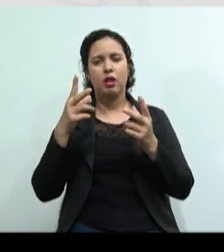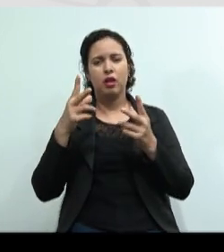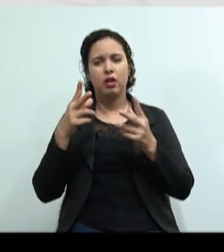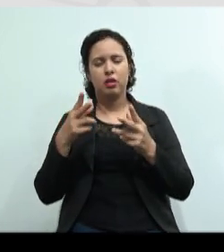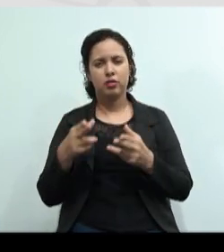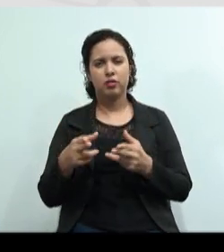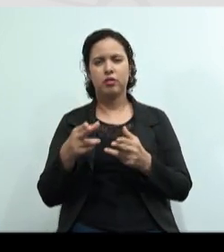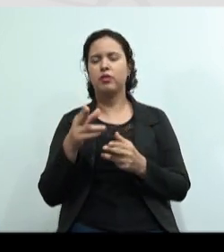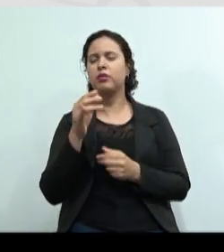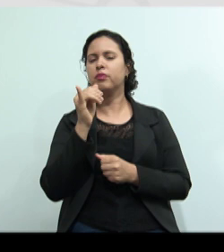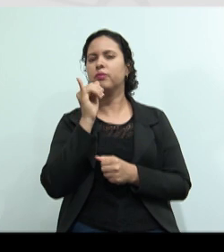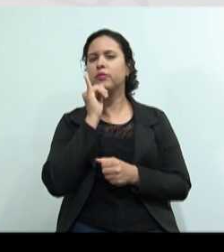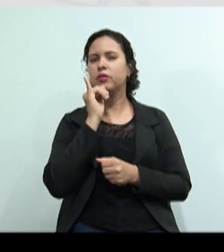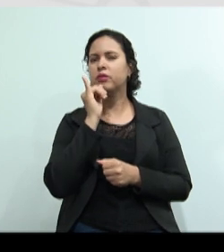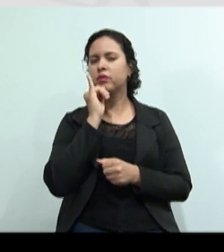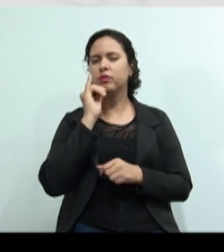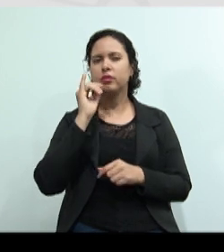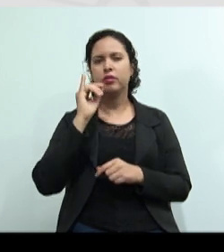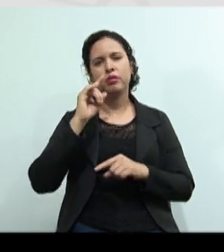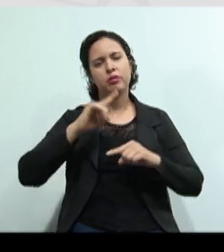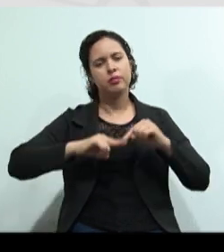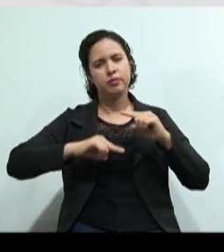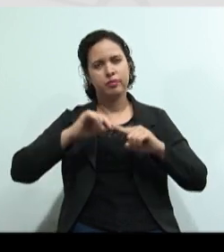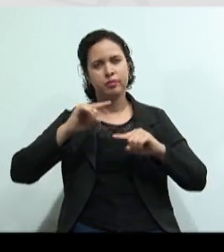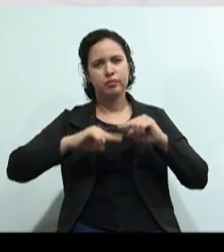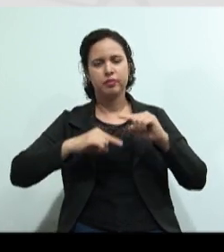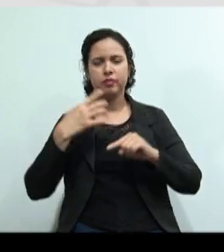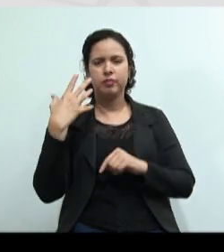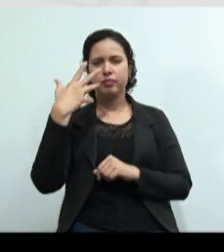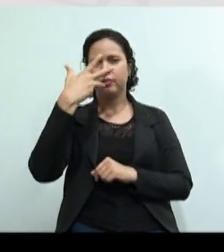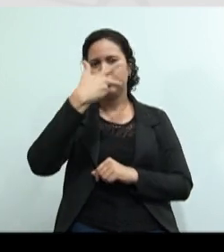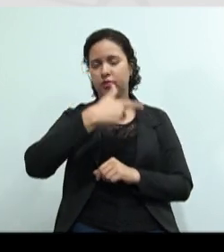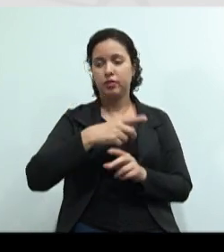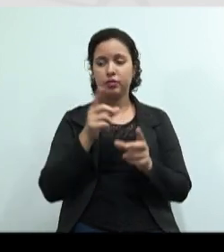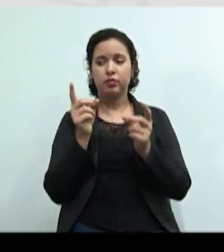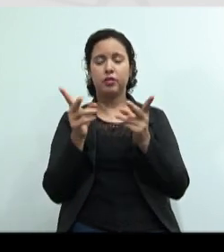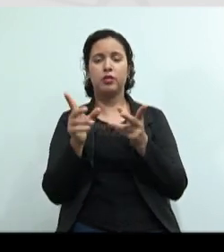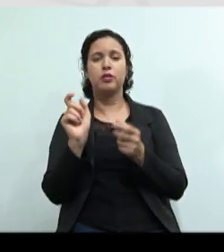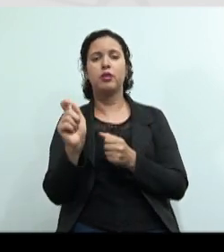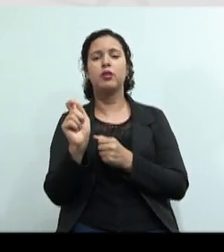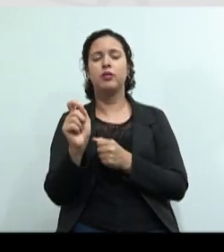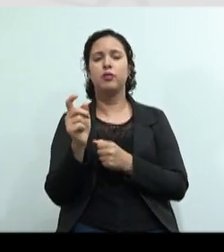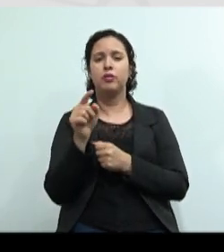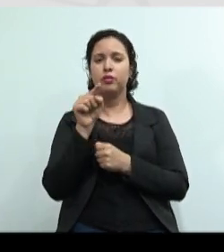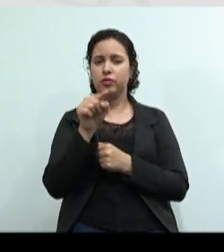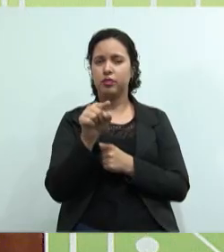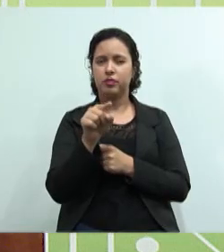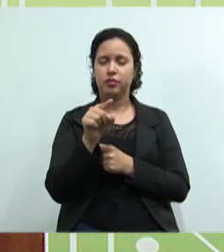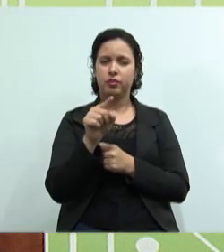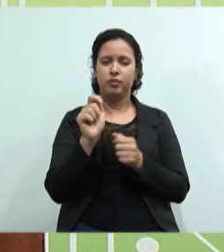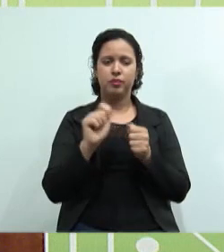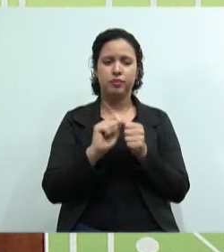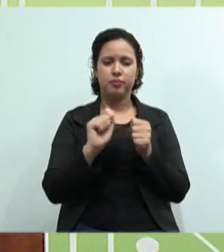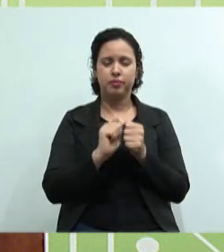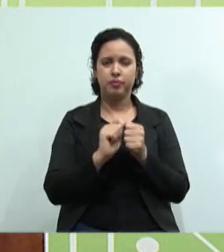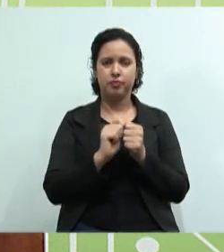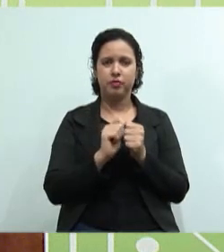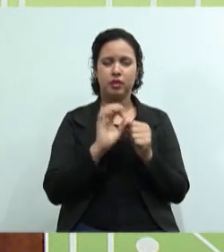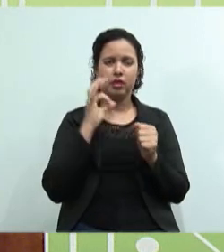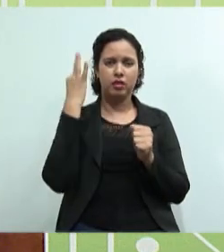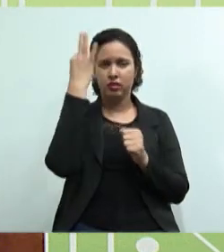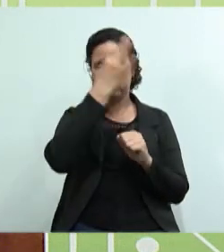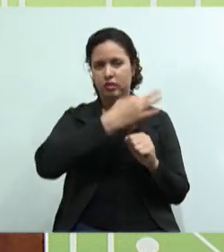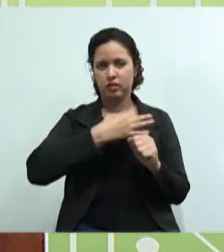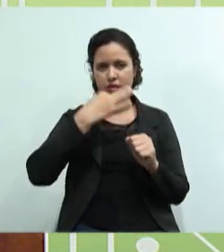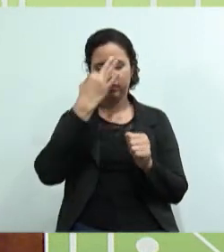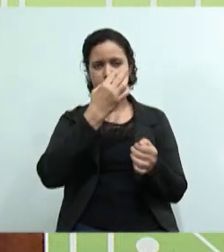né, ele vende o quê? Ele vende que você vai o quê? Você vai ficar linda eternamente. Então,